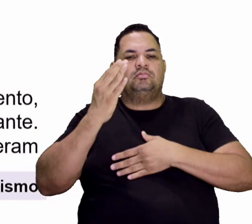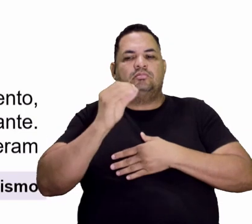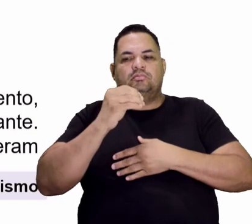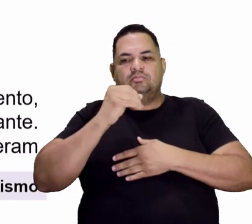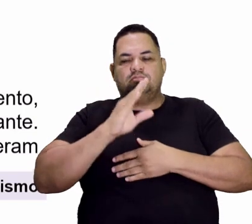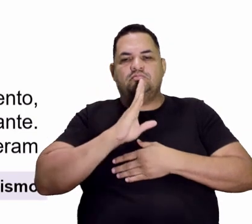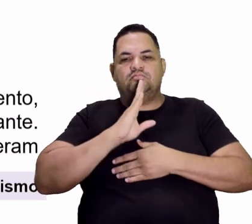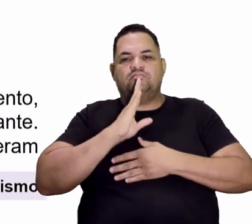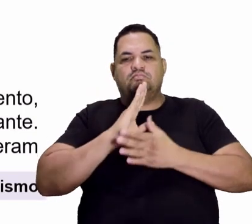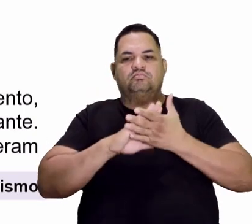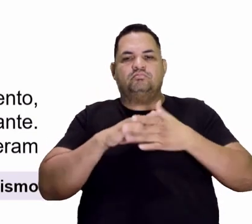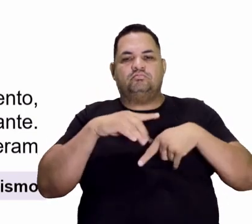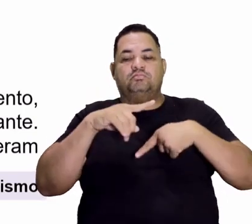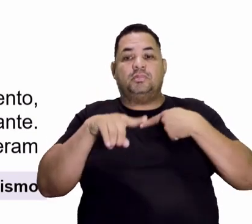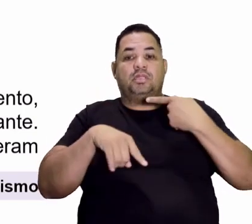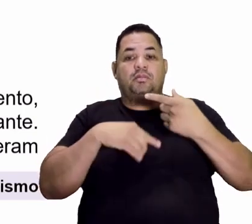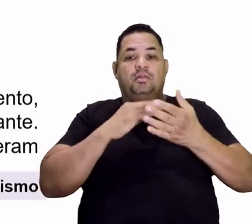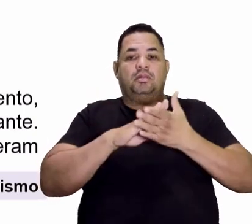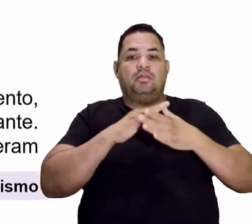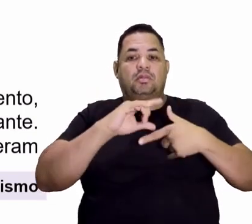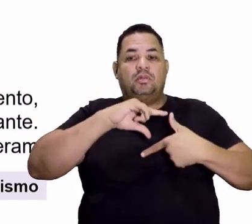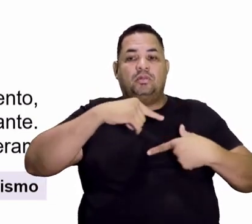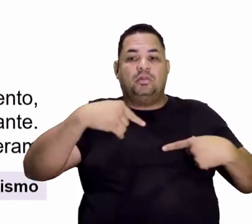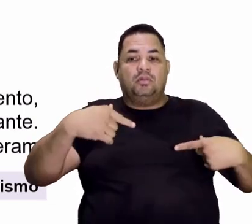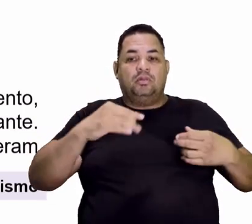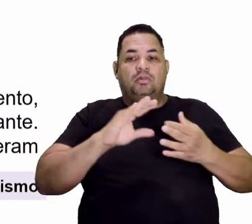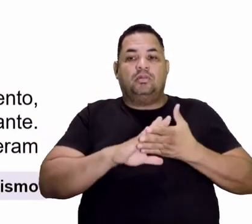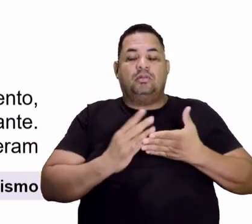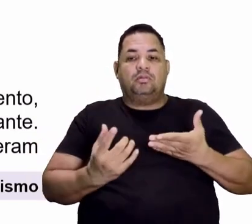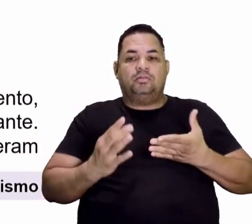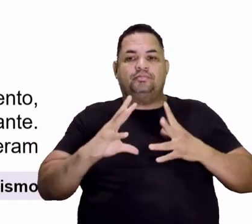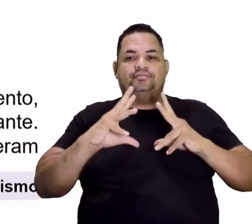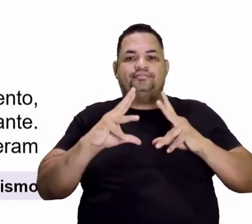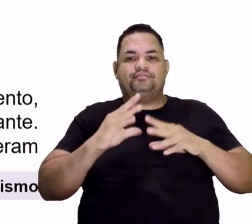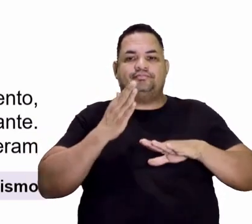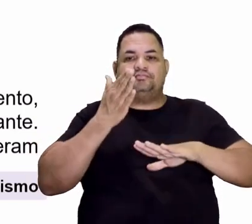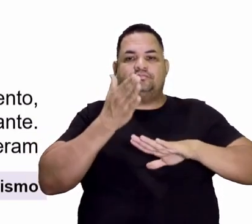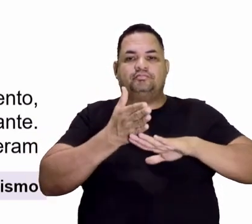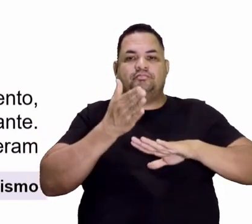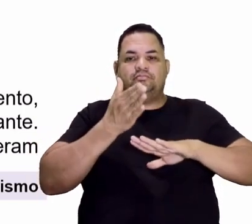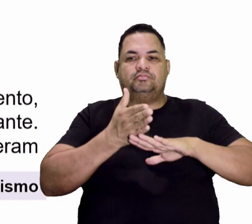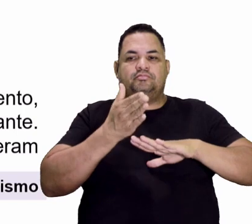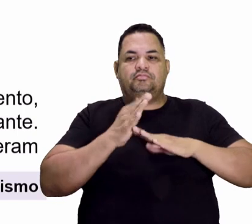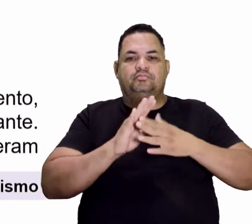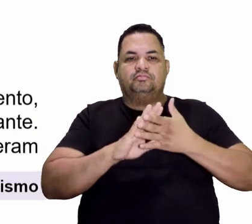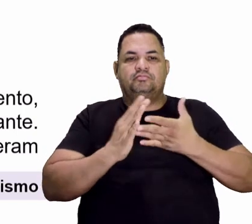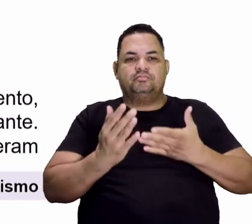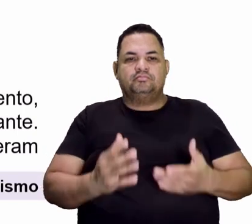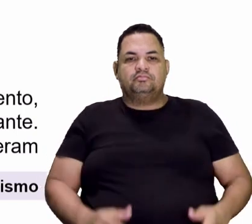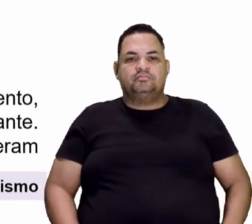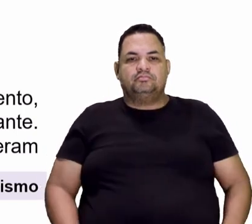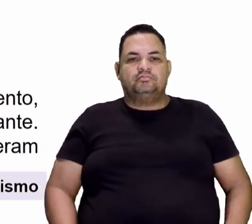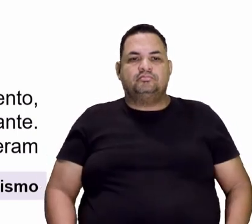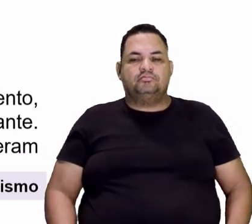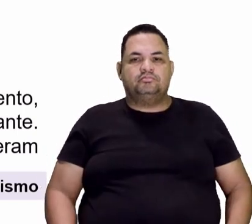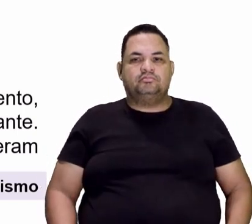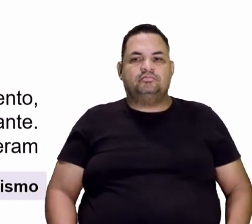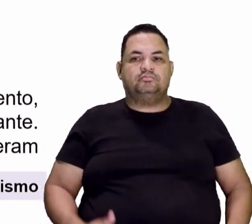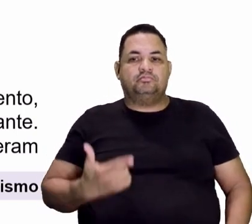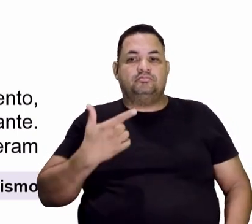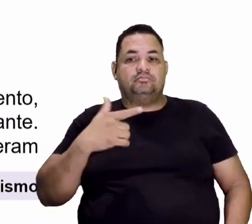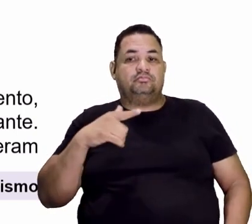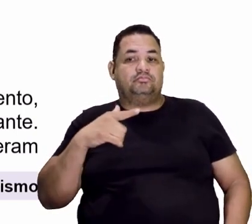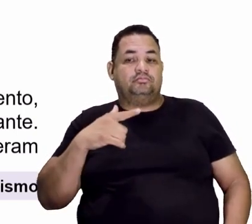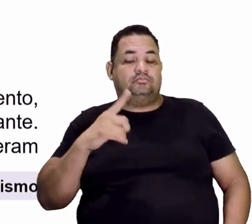conhecer. Até que na Idade Moderna, deixa eu entender aqui, os filósofos antigos e medievais não